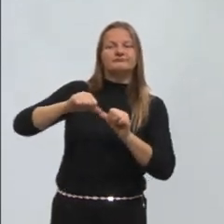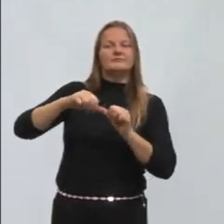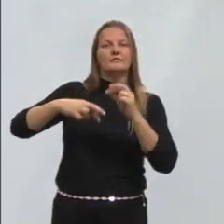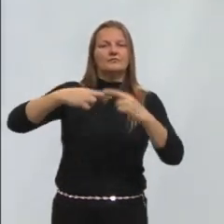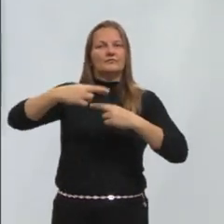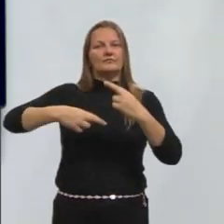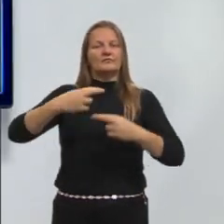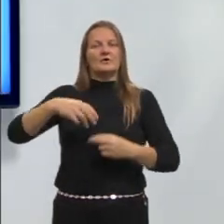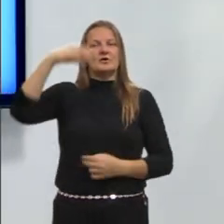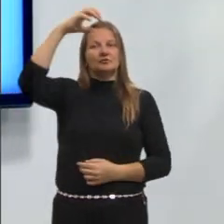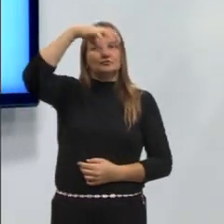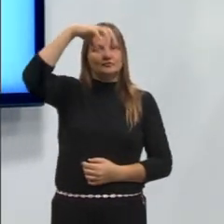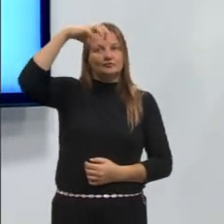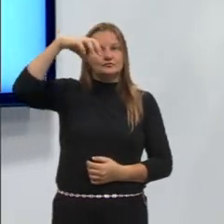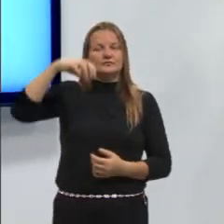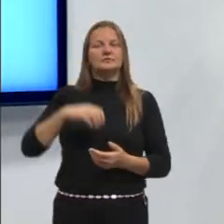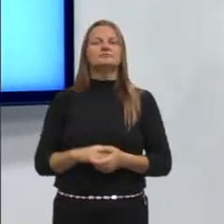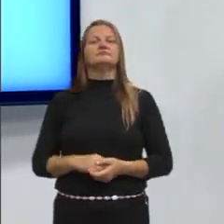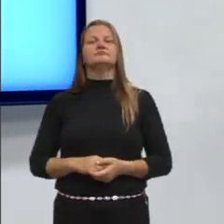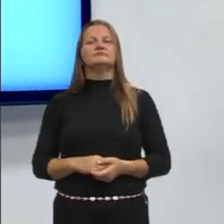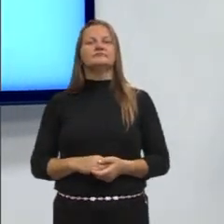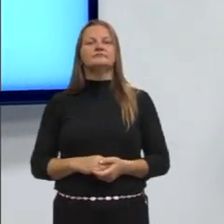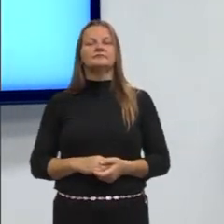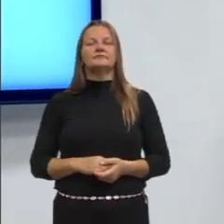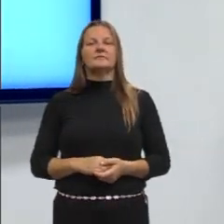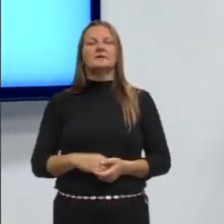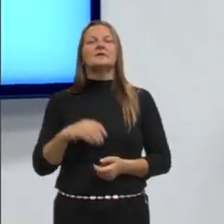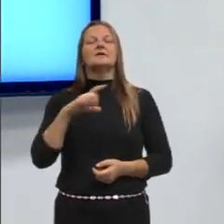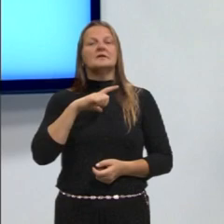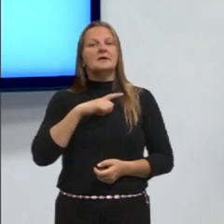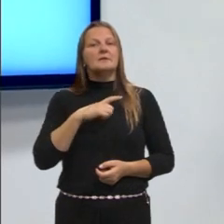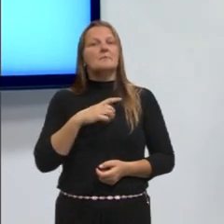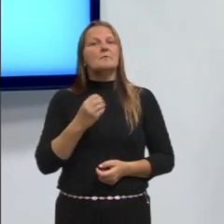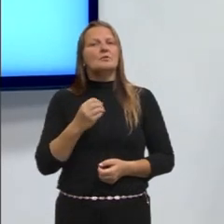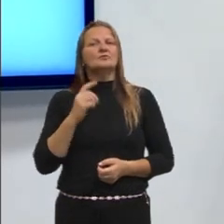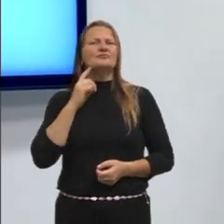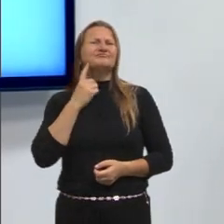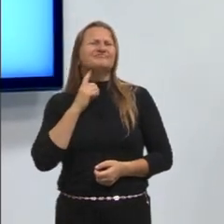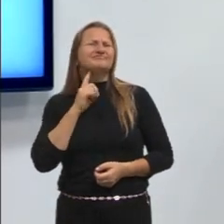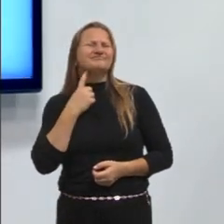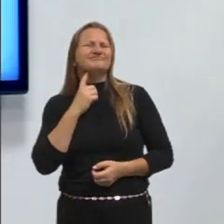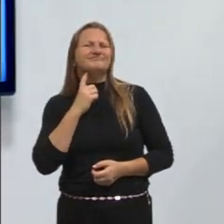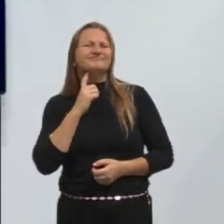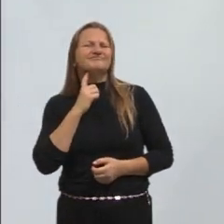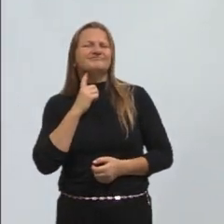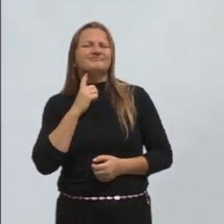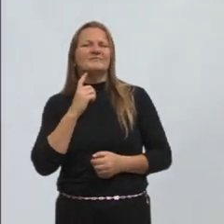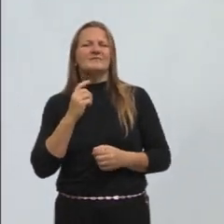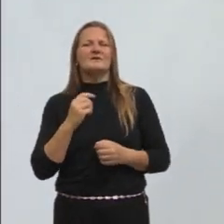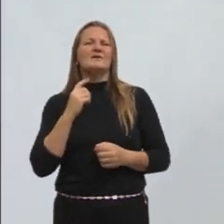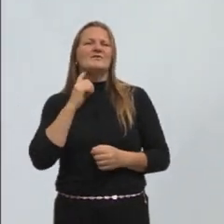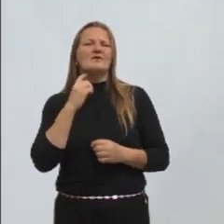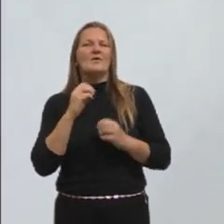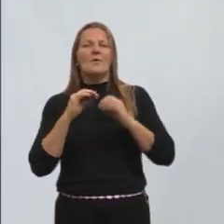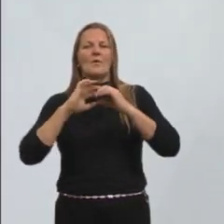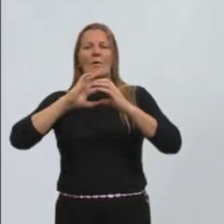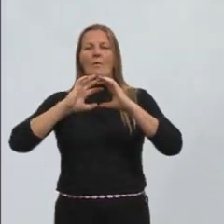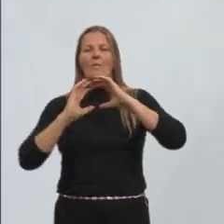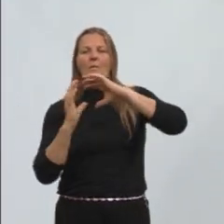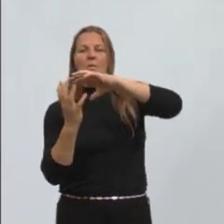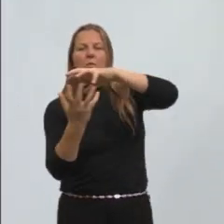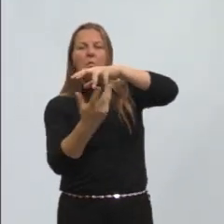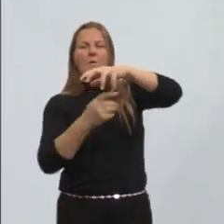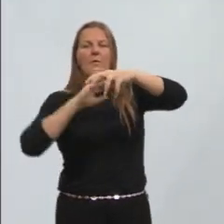que ocorrer vai ocorrer Então como tem muita incidência de poluição atmosférica muda o PH da chuva e isso causa